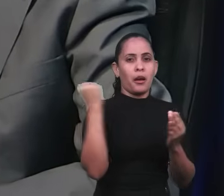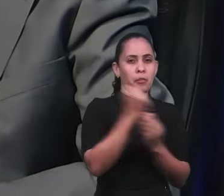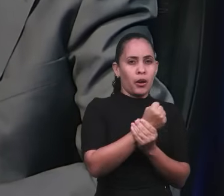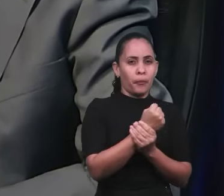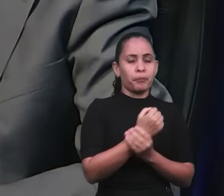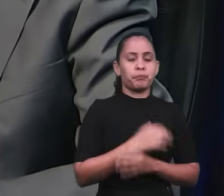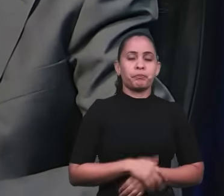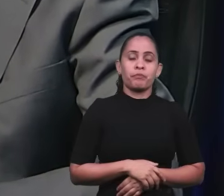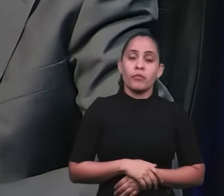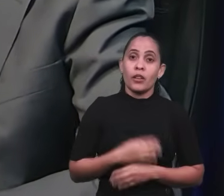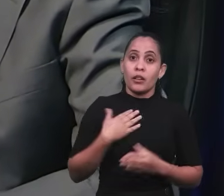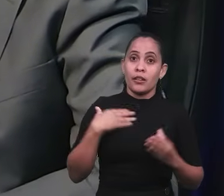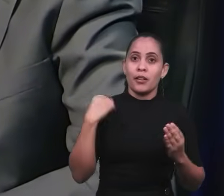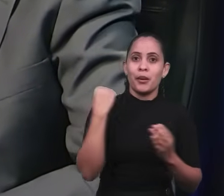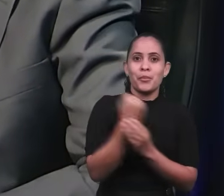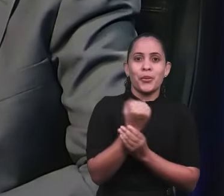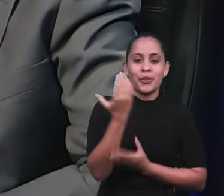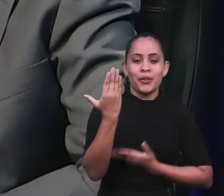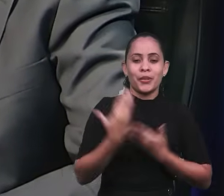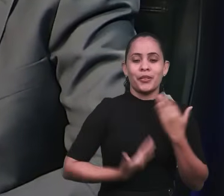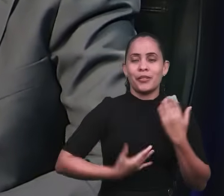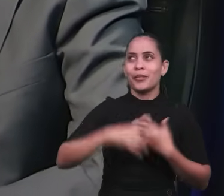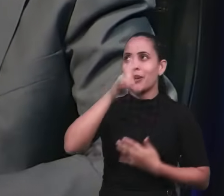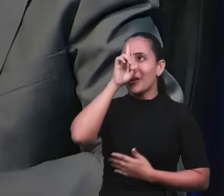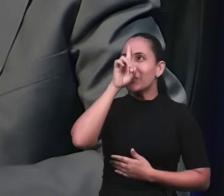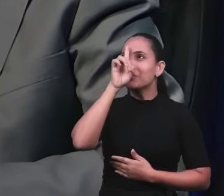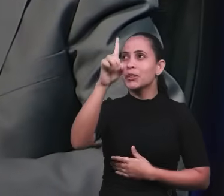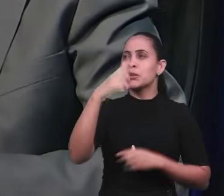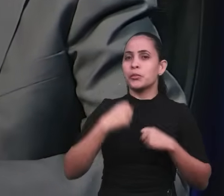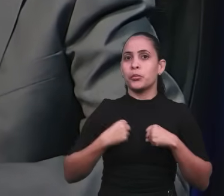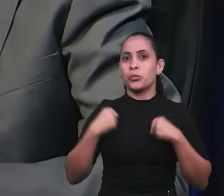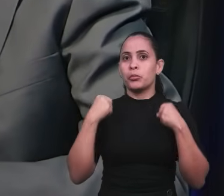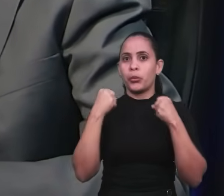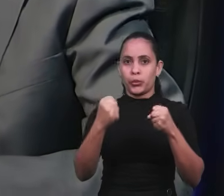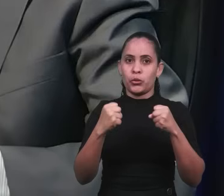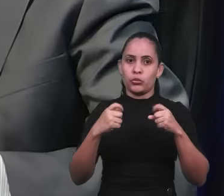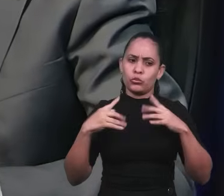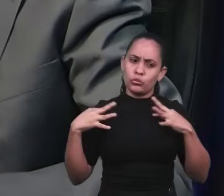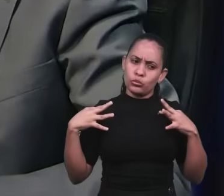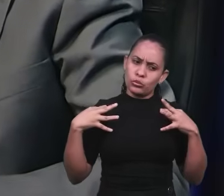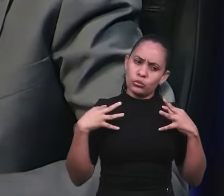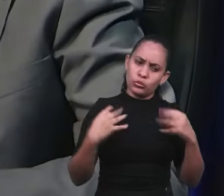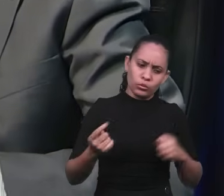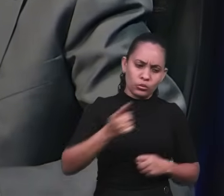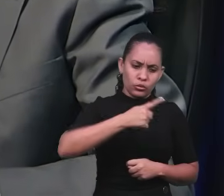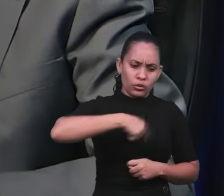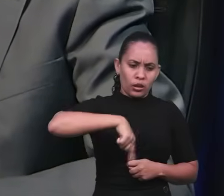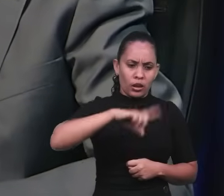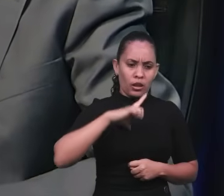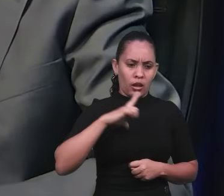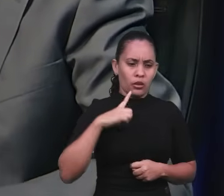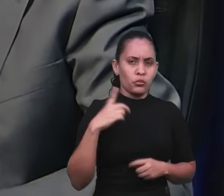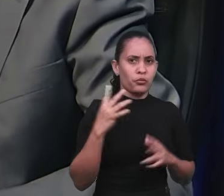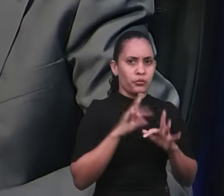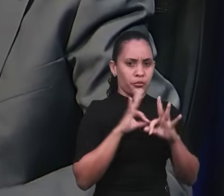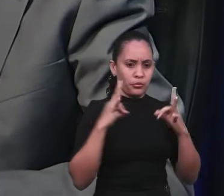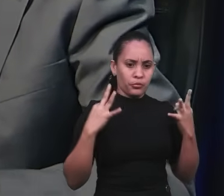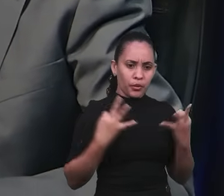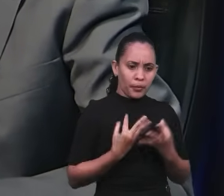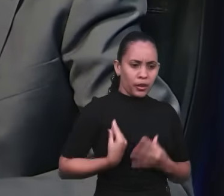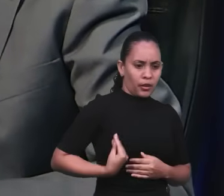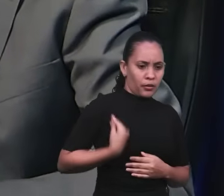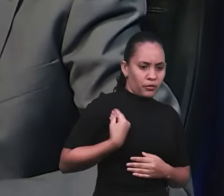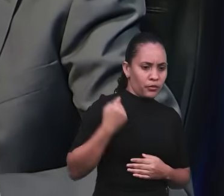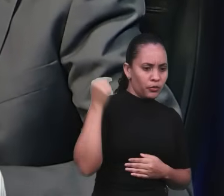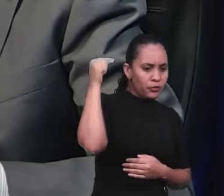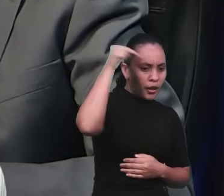sempre quis servir ao Deus vivo. Então, diante de tudo, ele era próspero, ele e sua família,